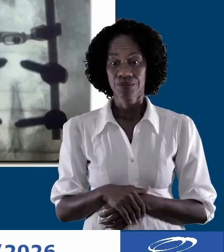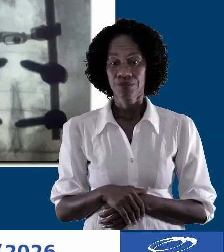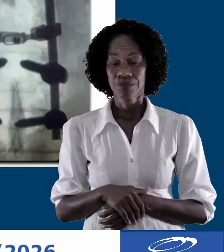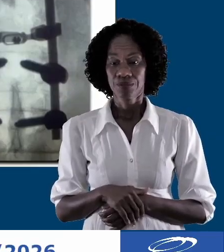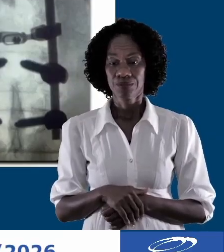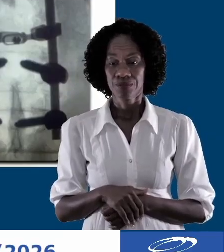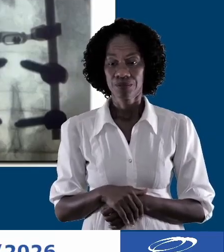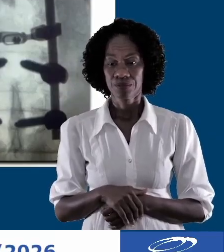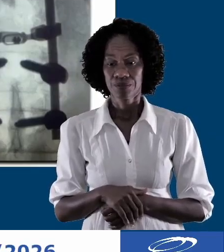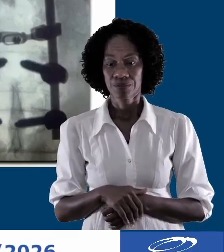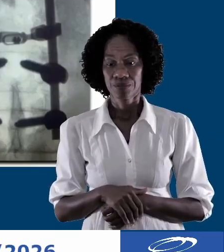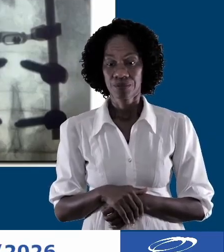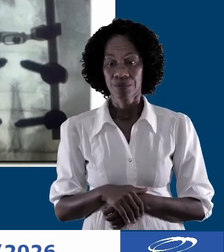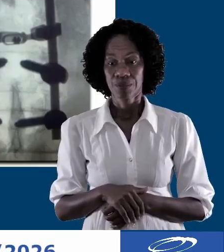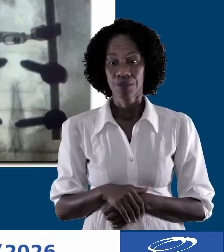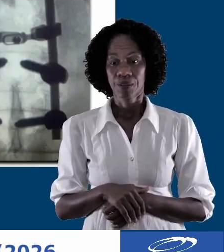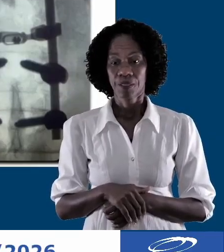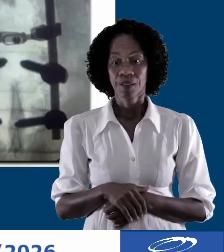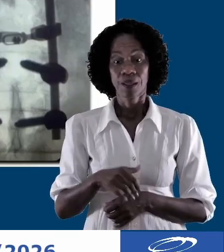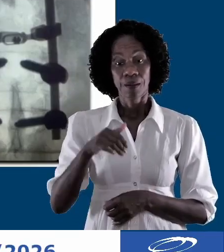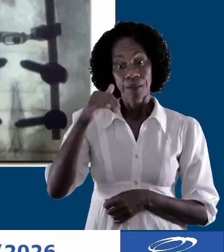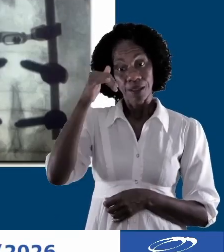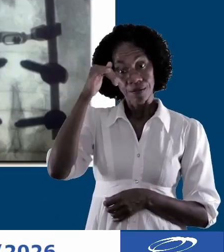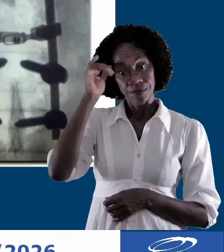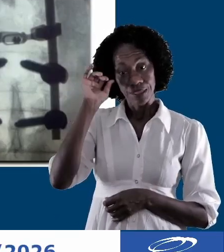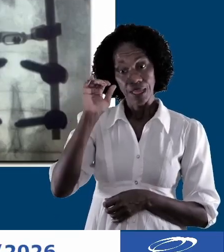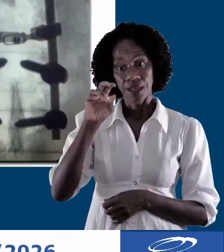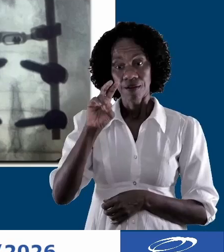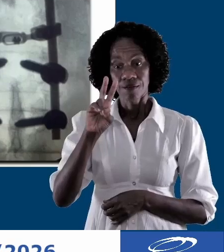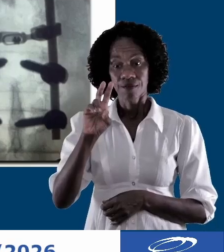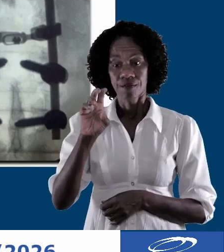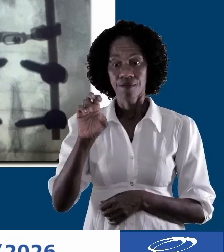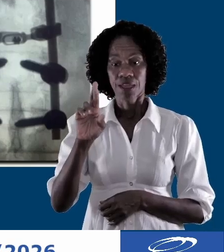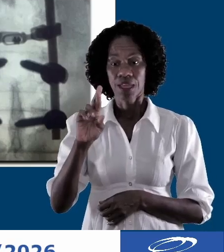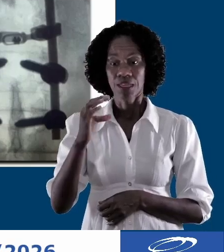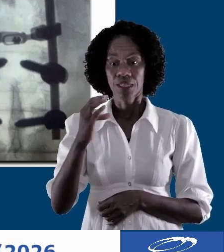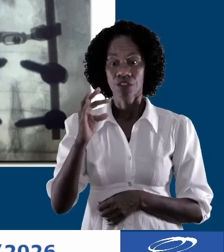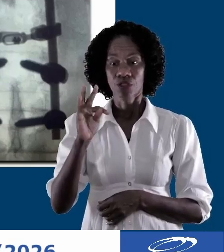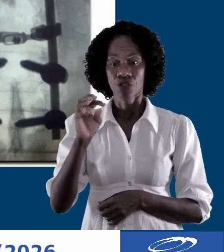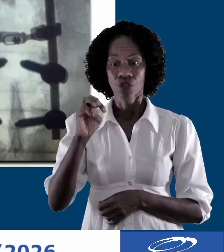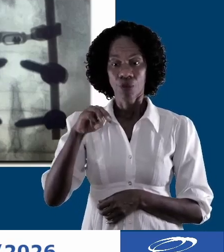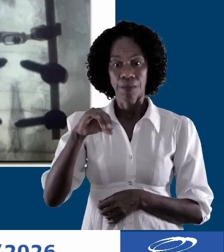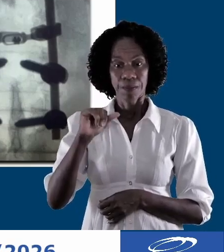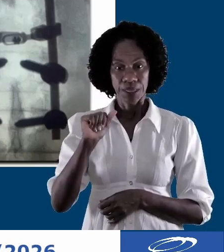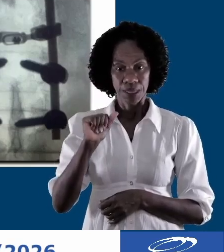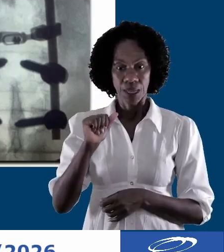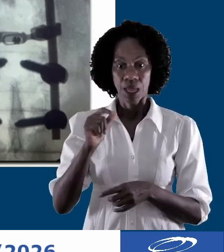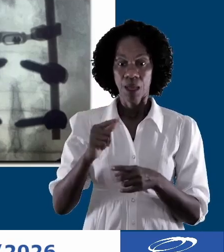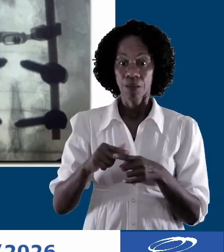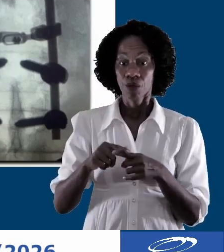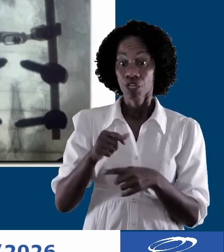Para evitar de fazer a vertebrectomia também, por se tratar de um paciente idoso, mais frágil, a gente observa nesse